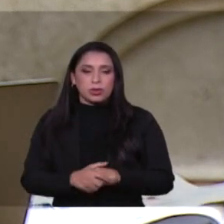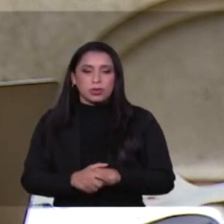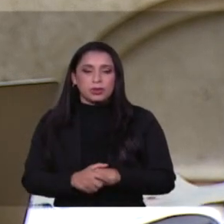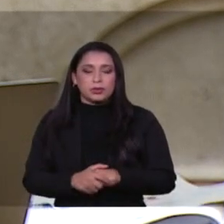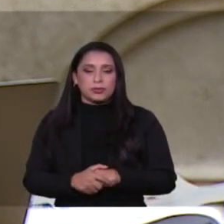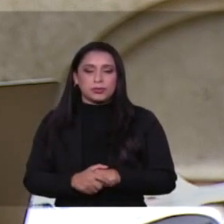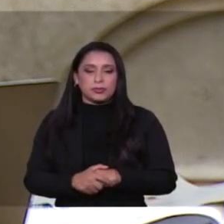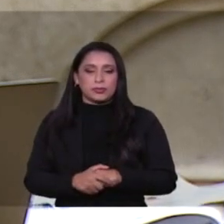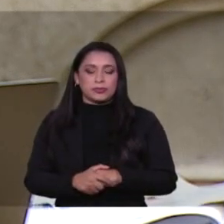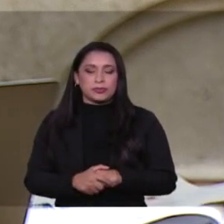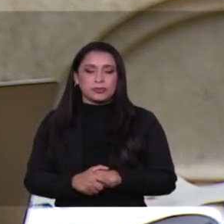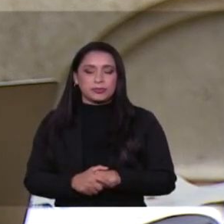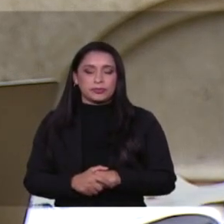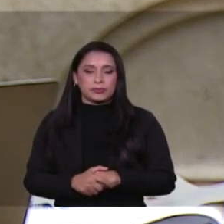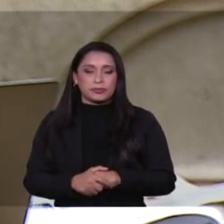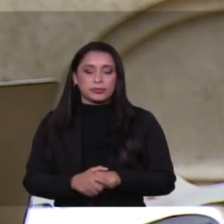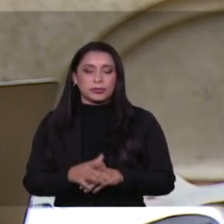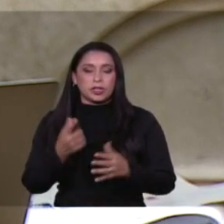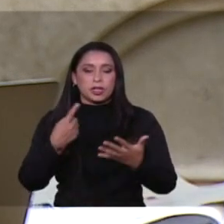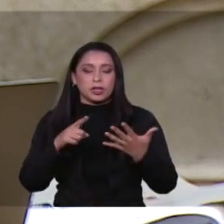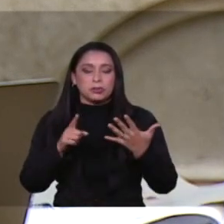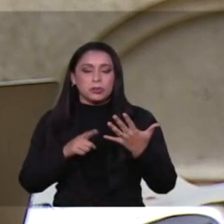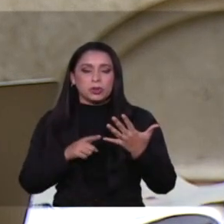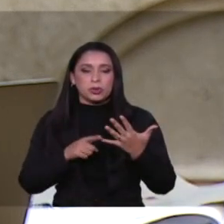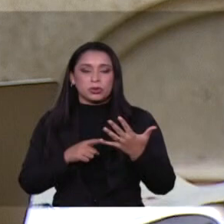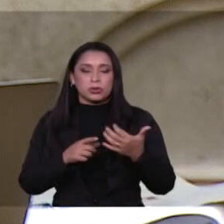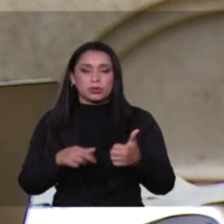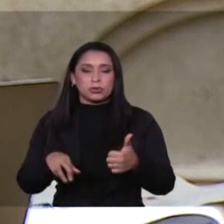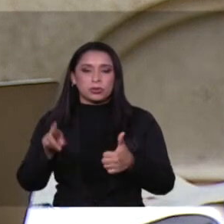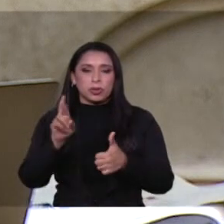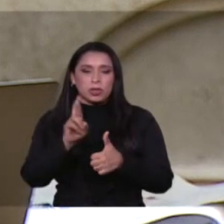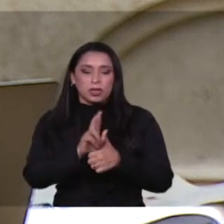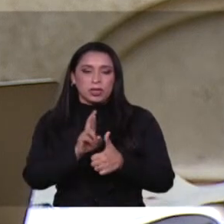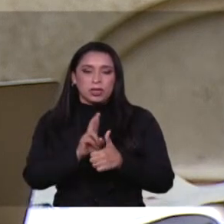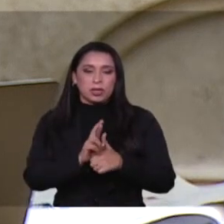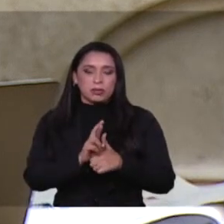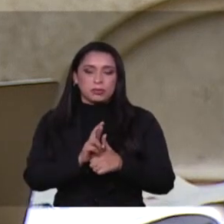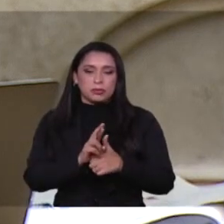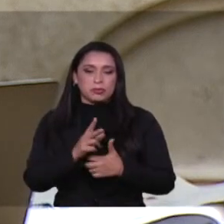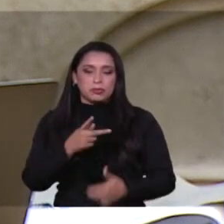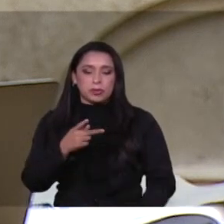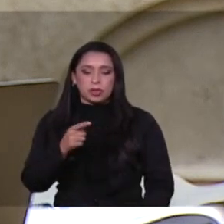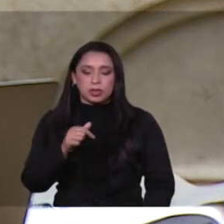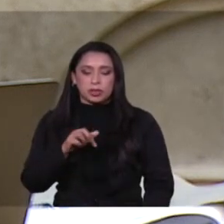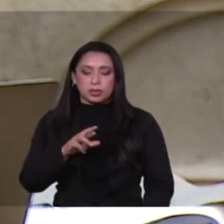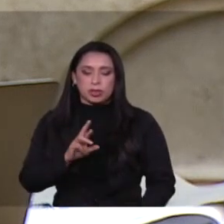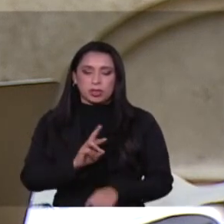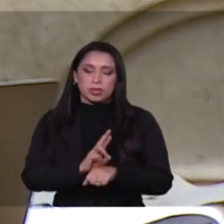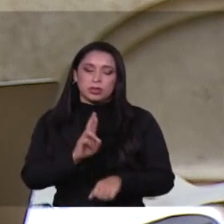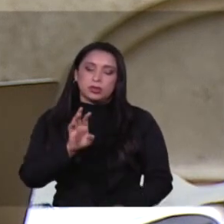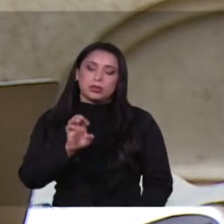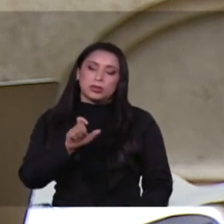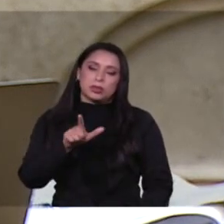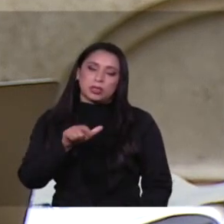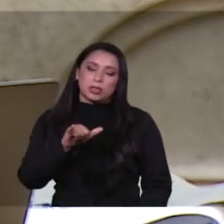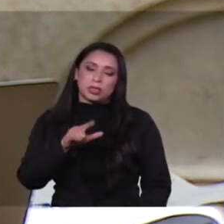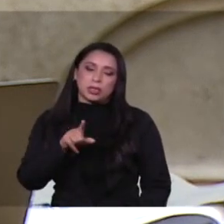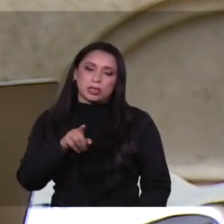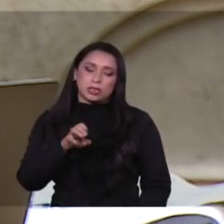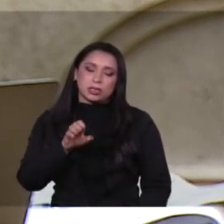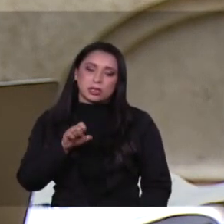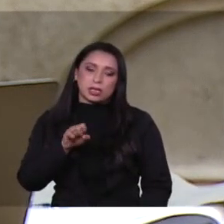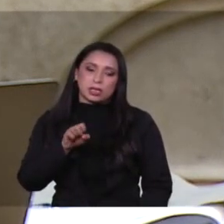fim, falará a senhora Procuradora-Geral da República em exercício, doutora Elisete Maria de